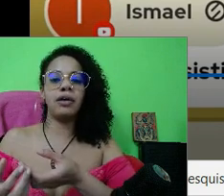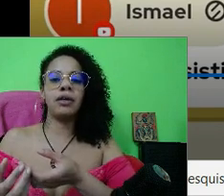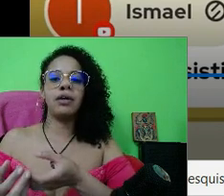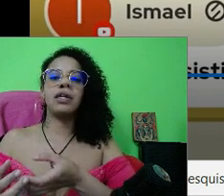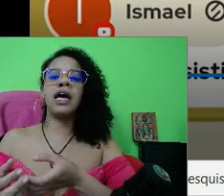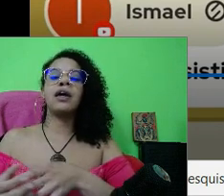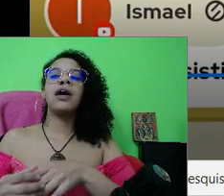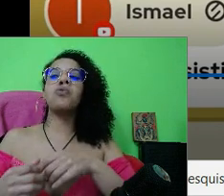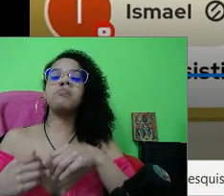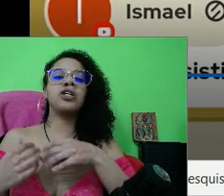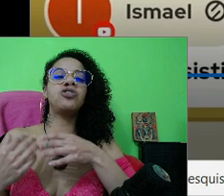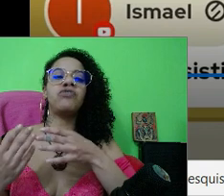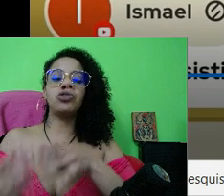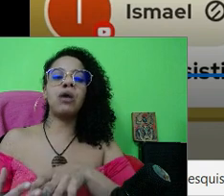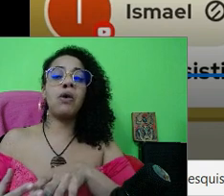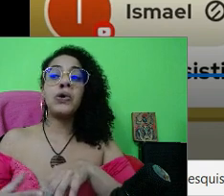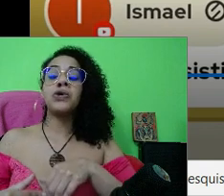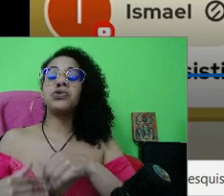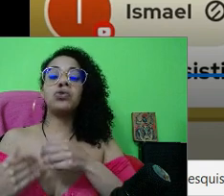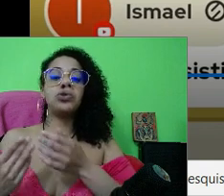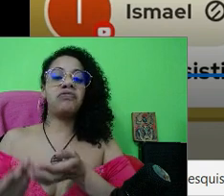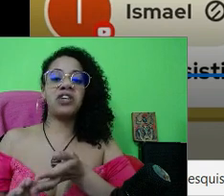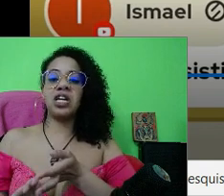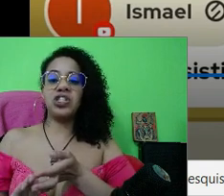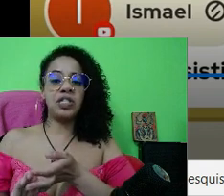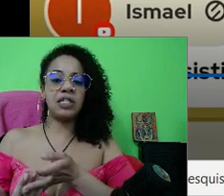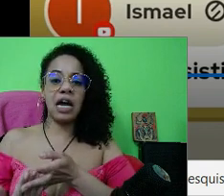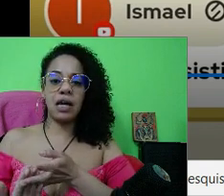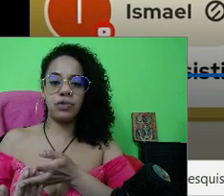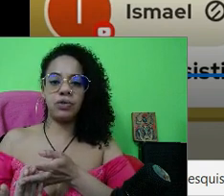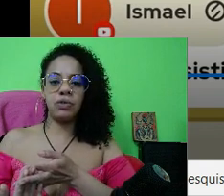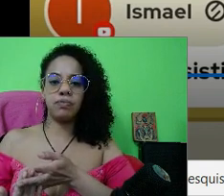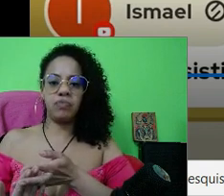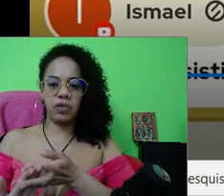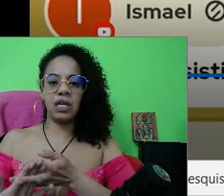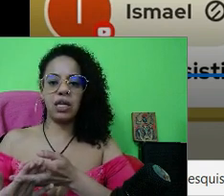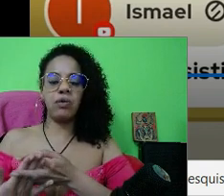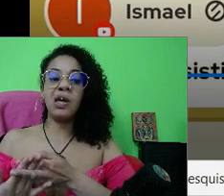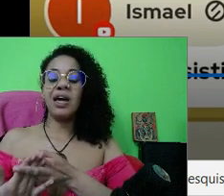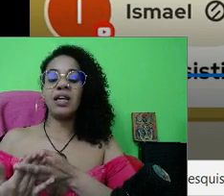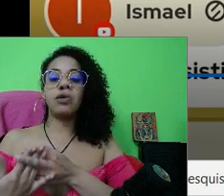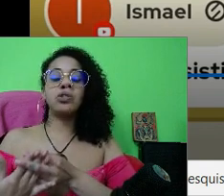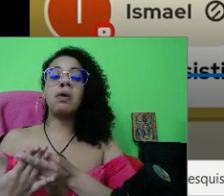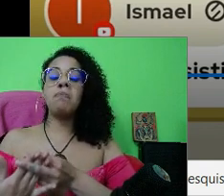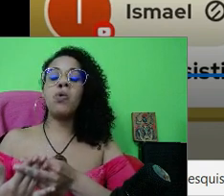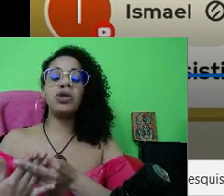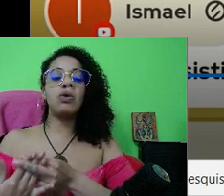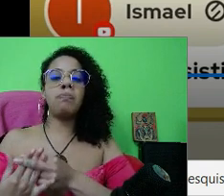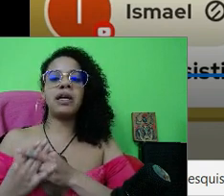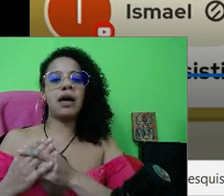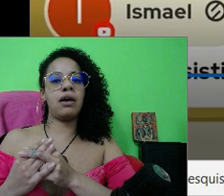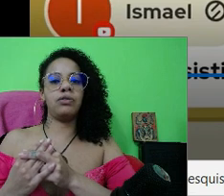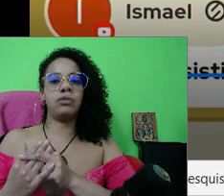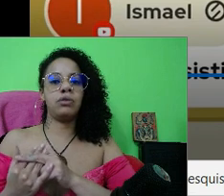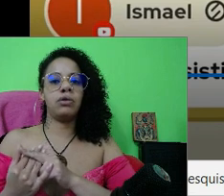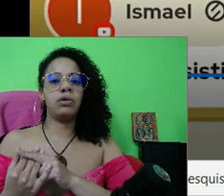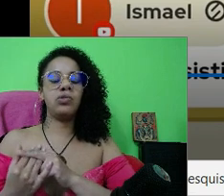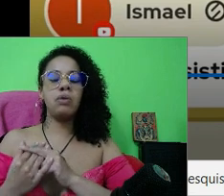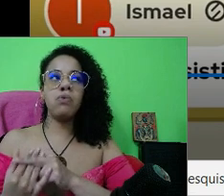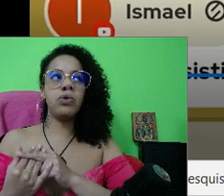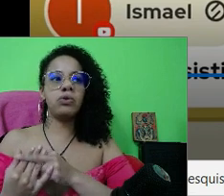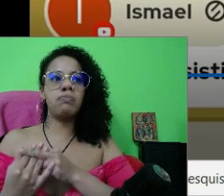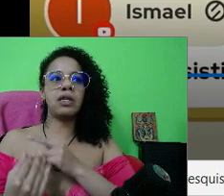a gente gera né o ambiente virtual tudo fica registrado entendeu então isso é muito complicado